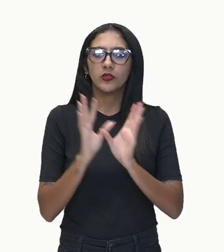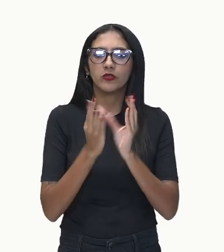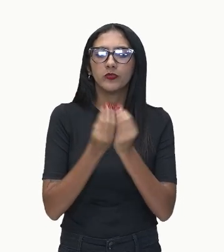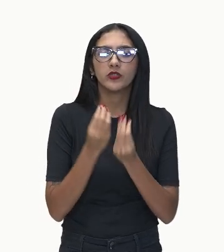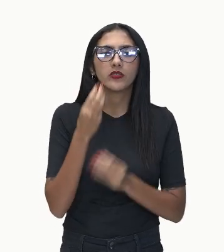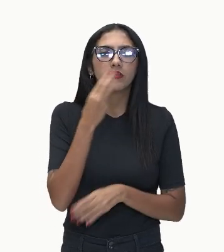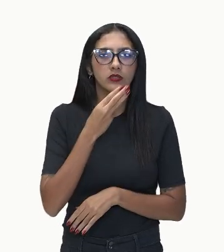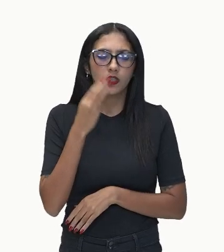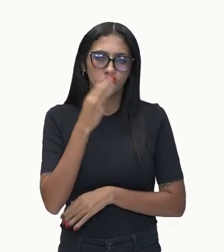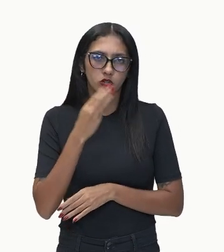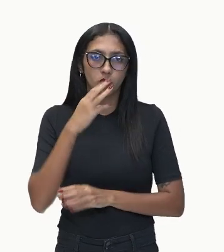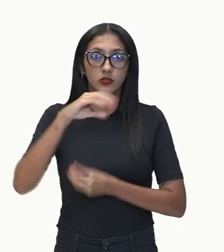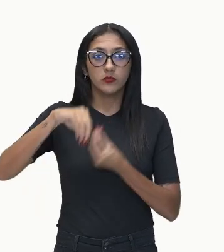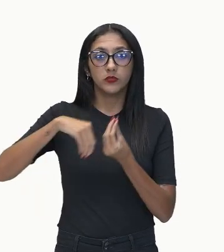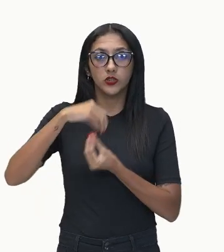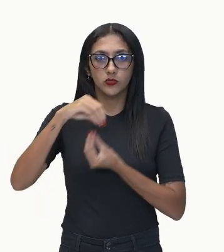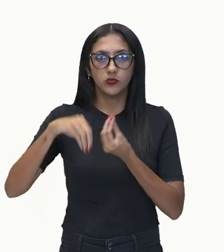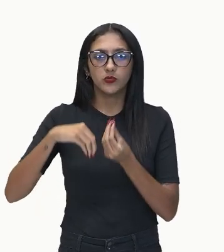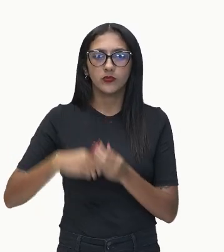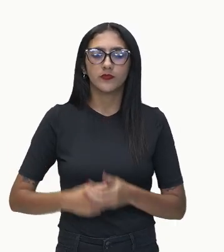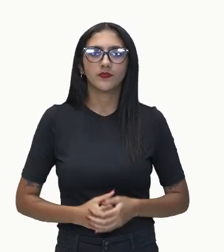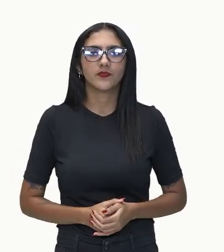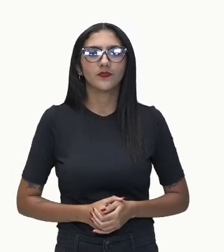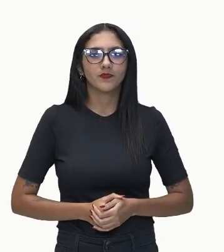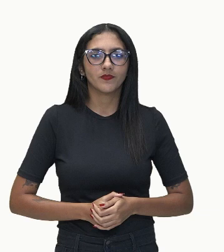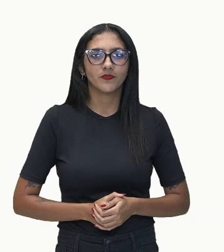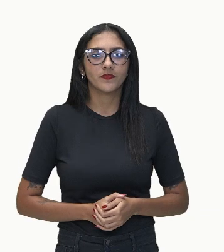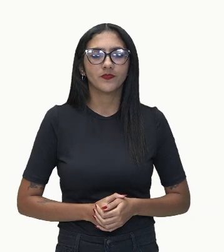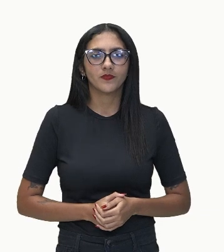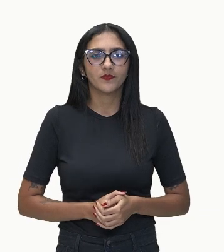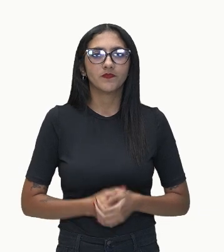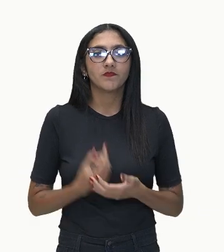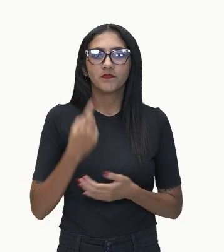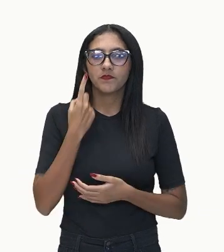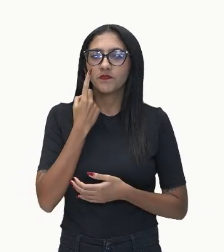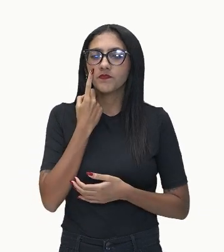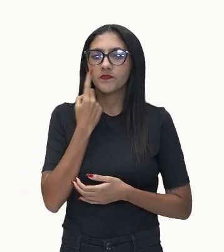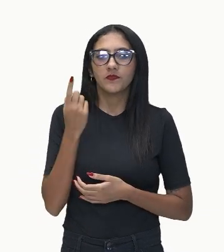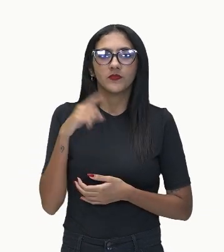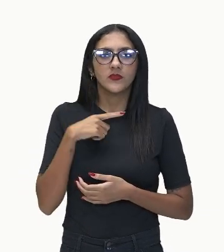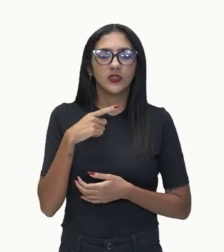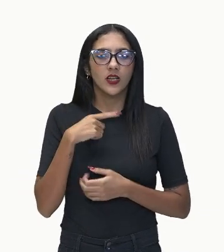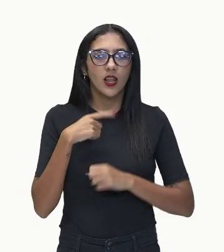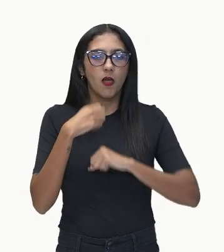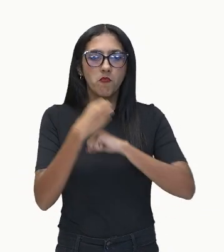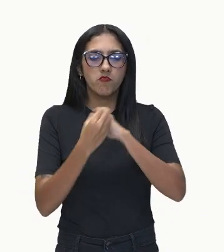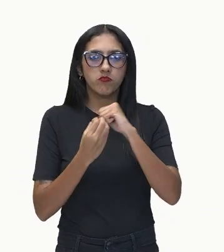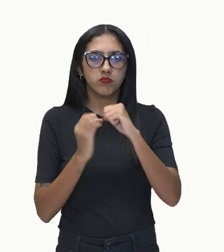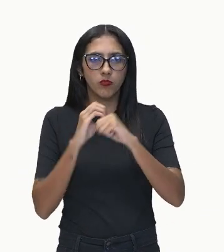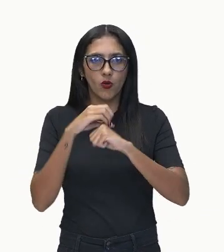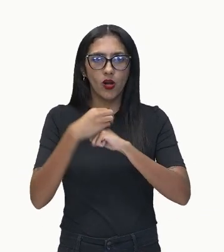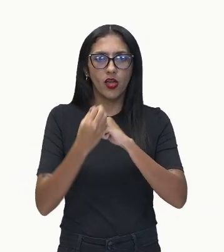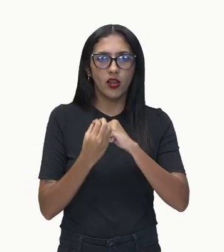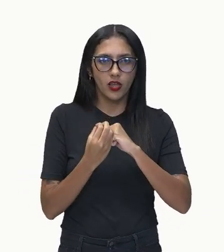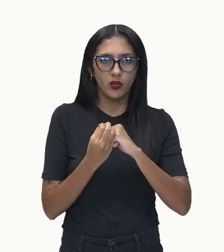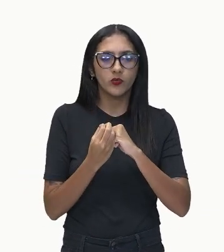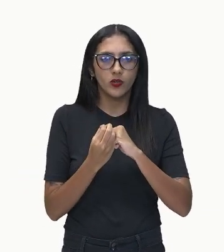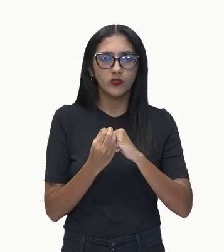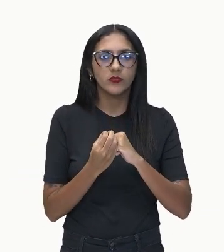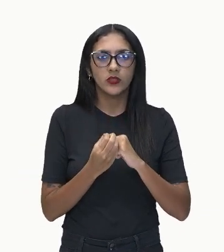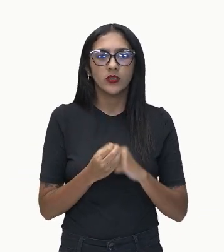por glicose e frutose. Tá aqui, ó. Essa daqui é a molécula de glicose e essa é a molécula